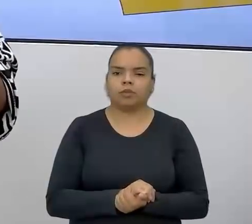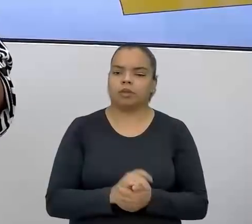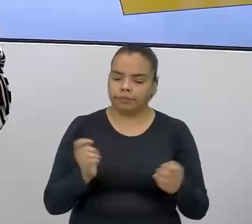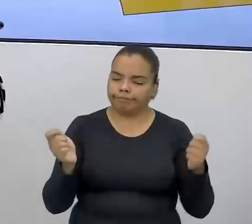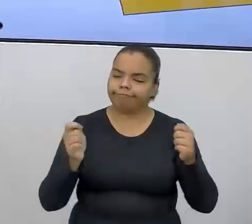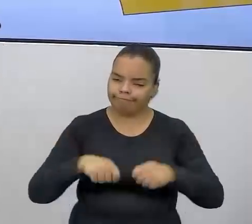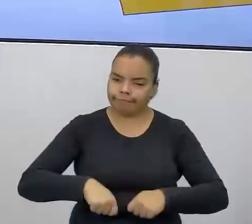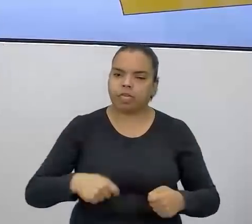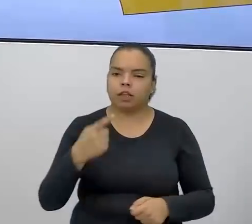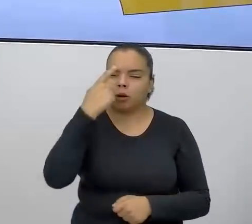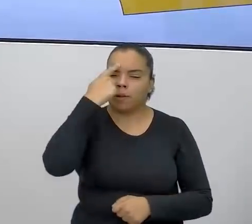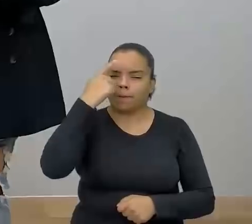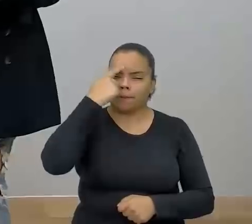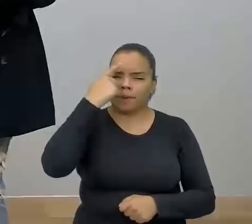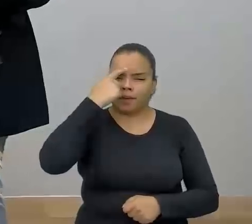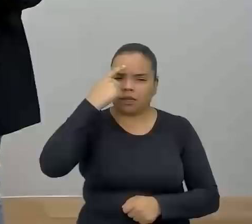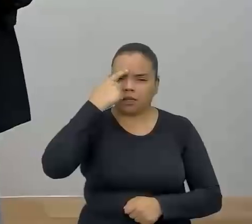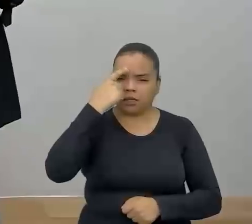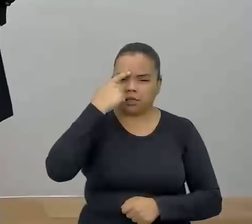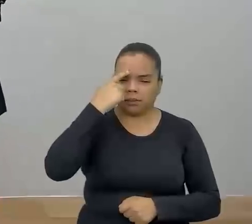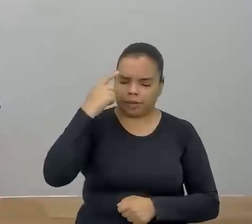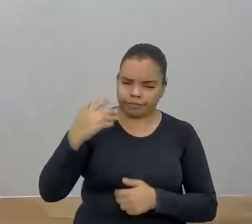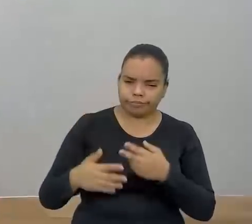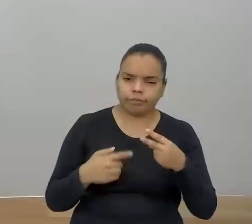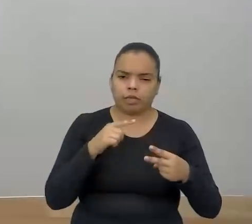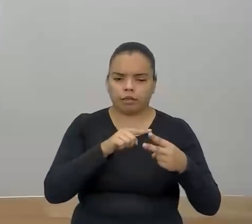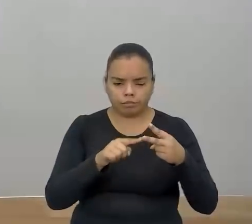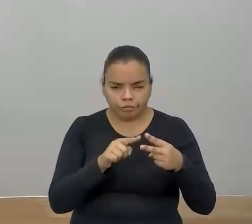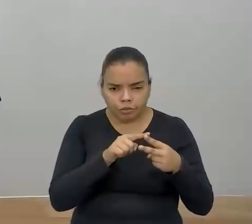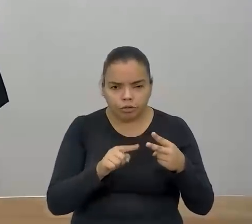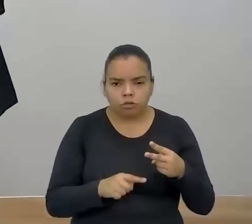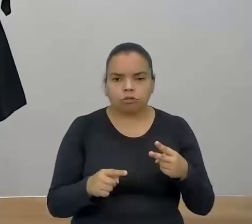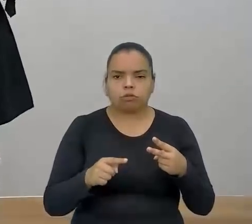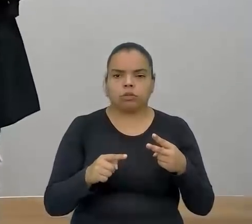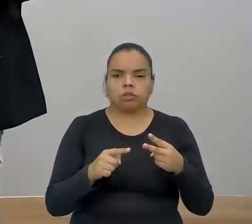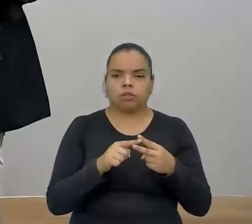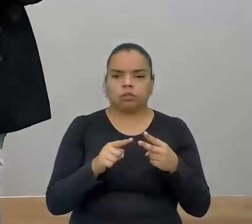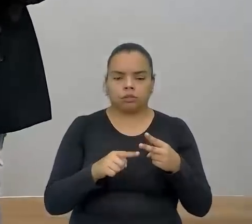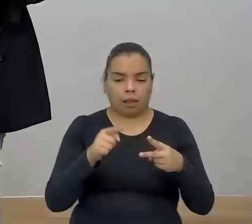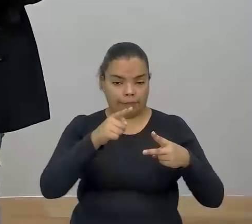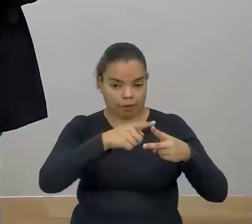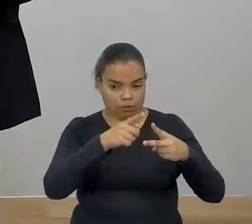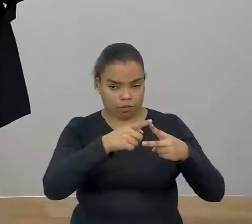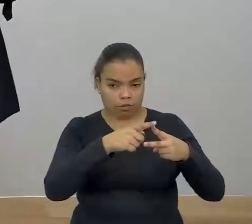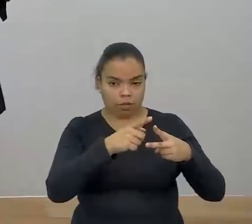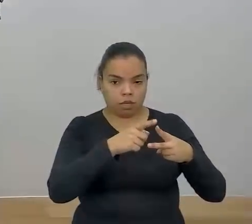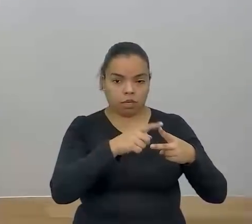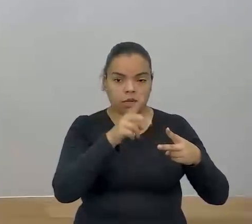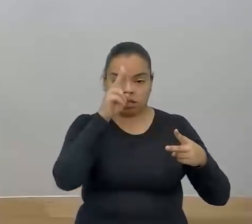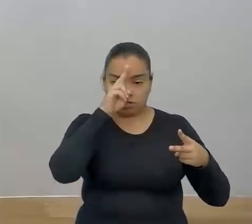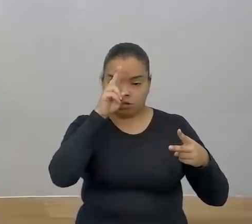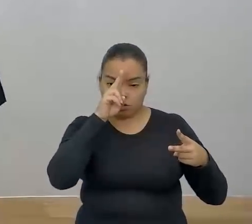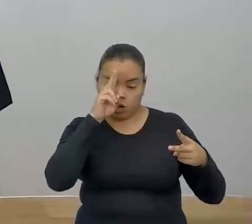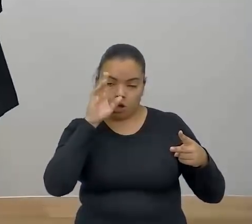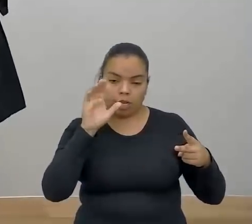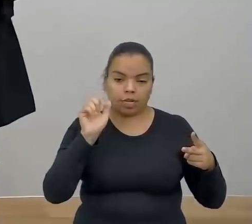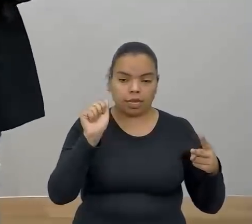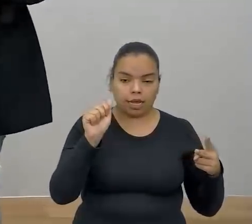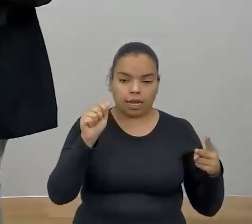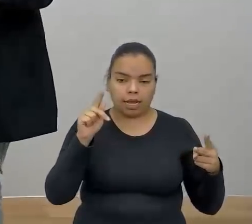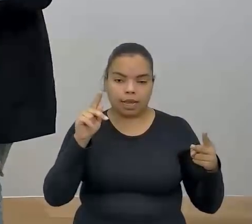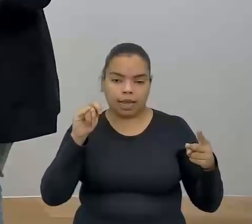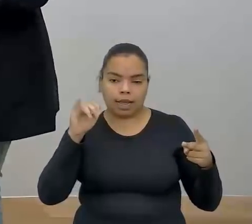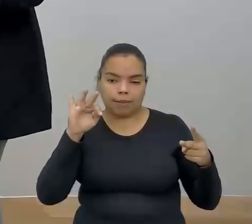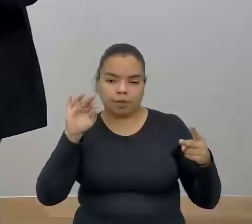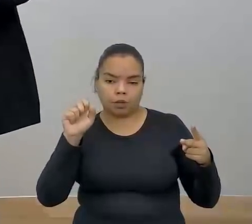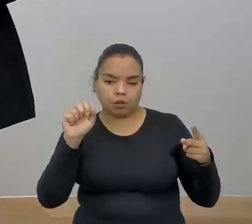gente pensa lá, pensando nas duas questões que a gente trouxe para vocês, né? Primeiro, a história da Capitu com o Bentinho, algumas